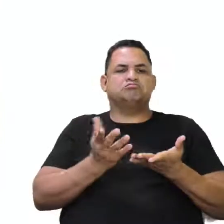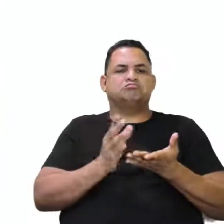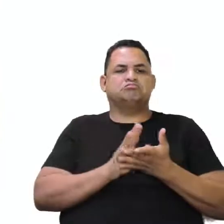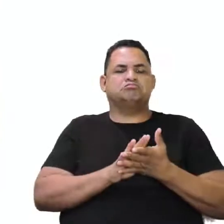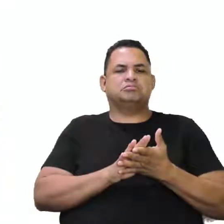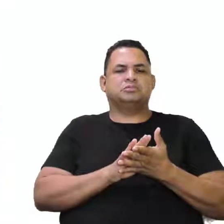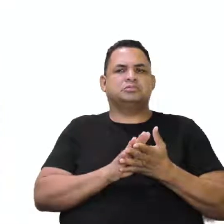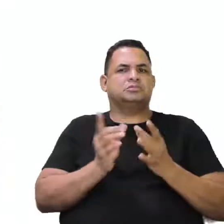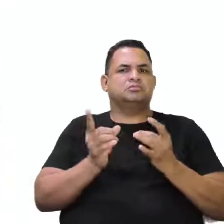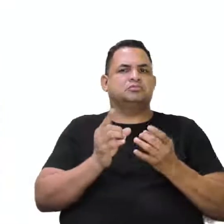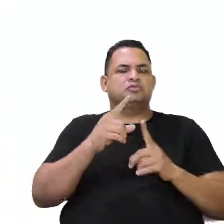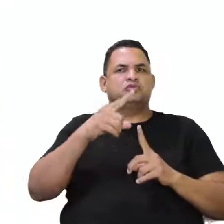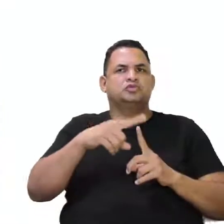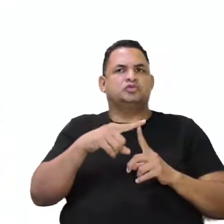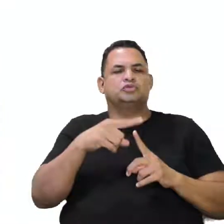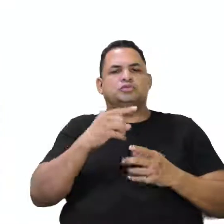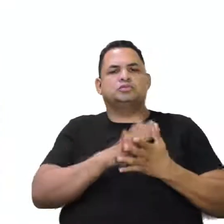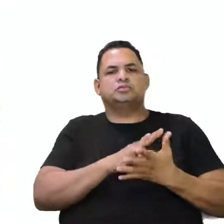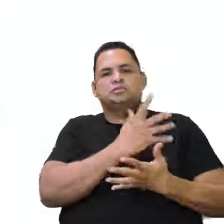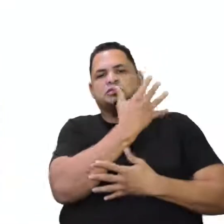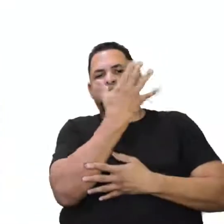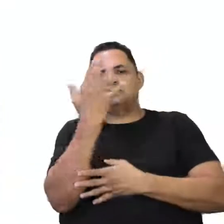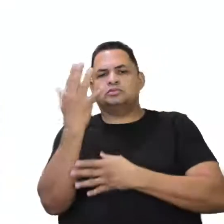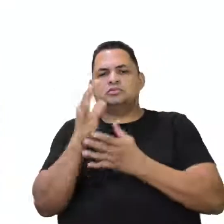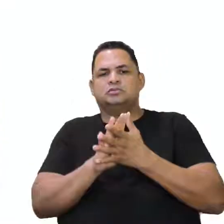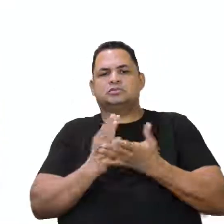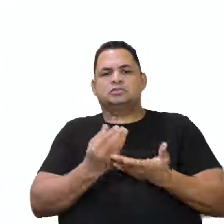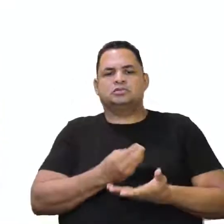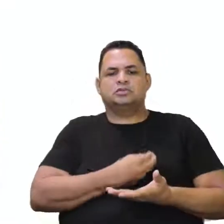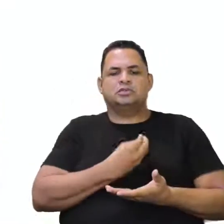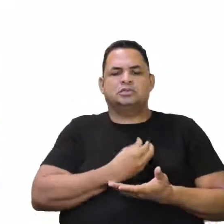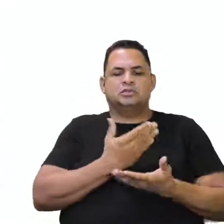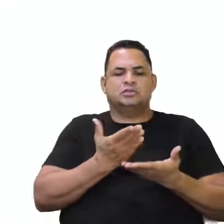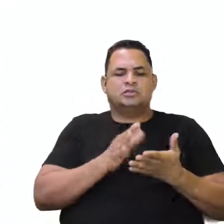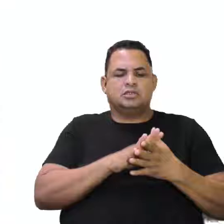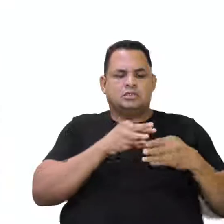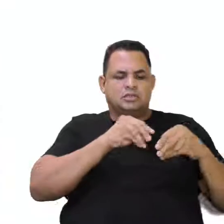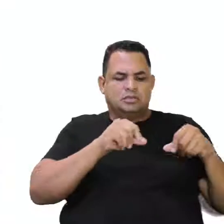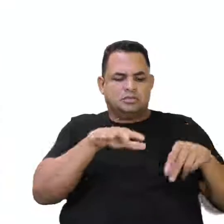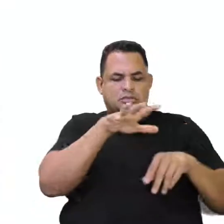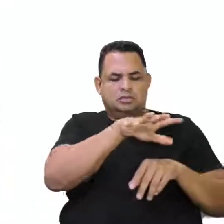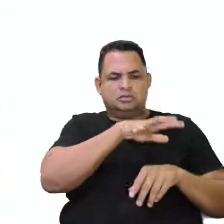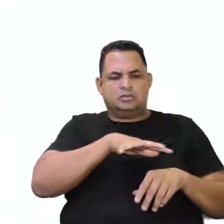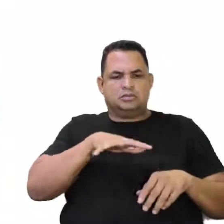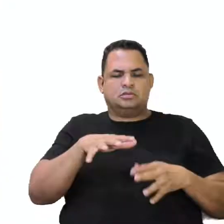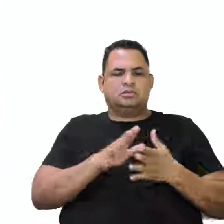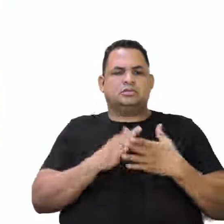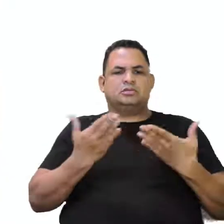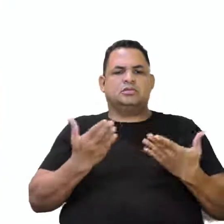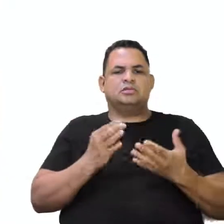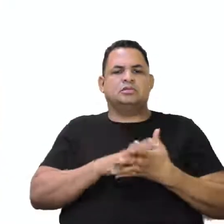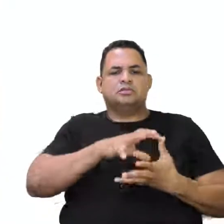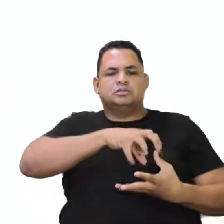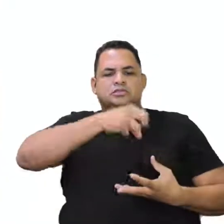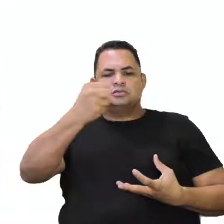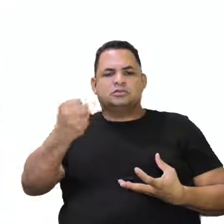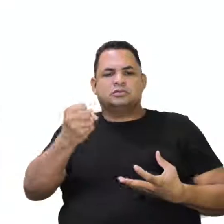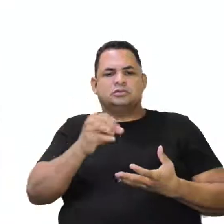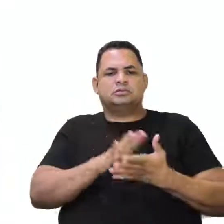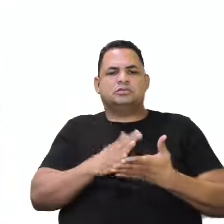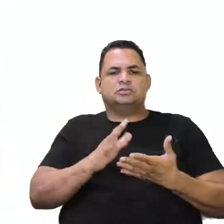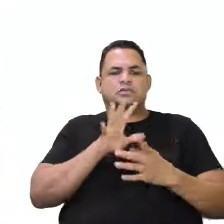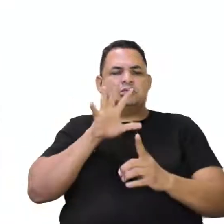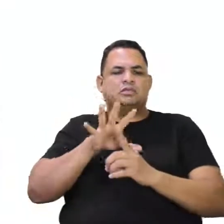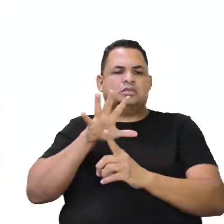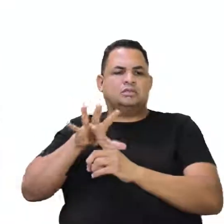de vegetação, ou só vive naquele tipo de toca daquele solo daquela região. Então, você, quando retira, você vai com